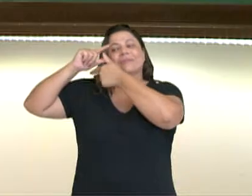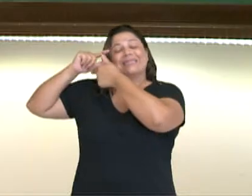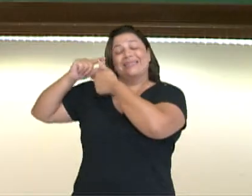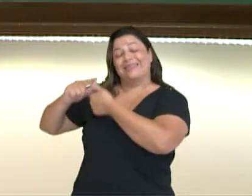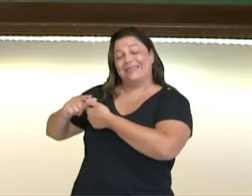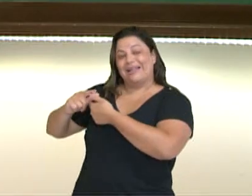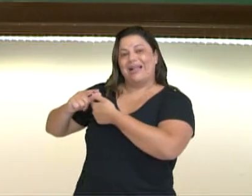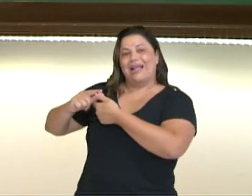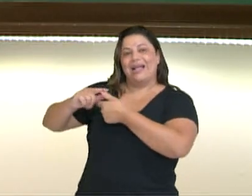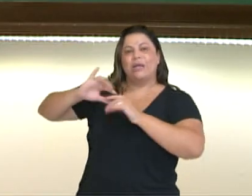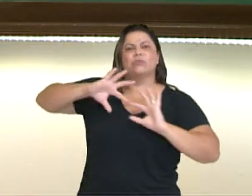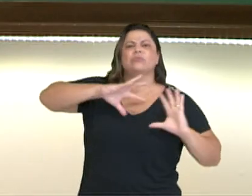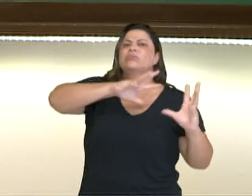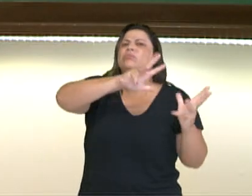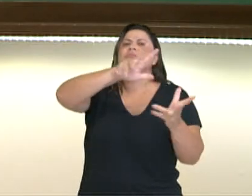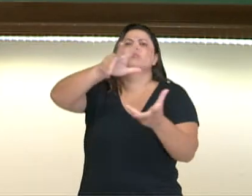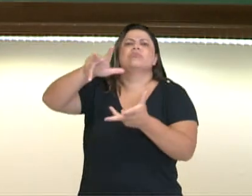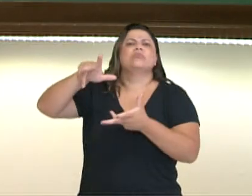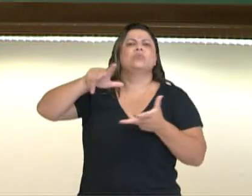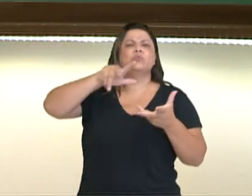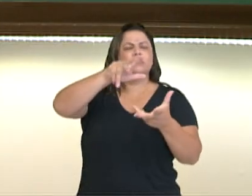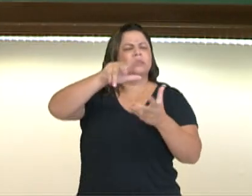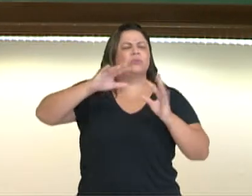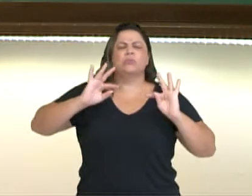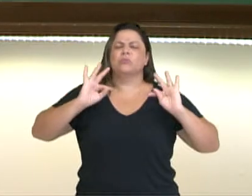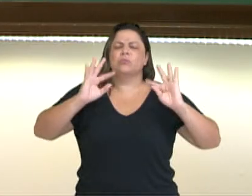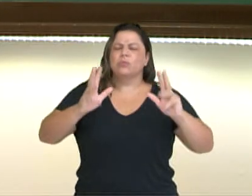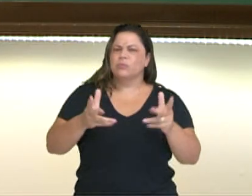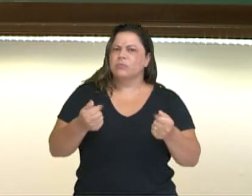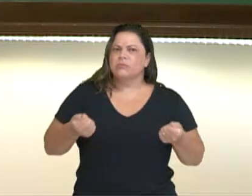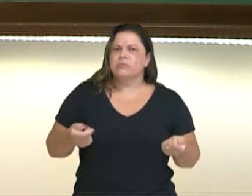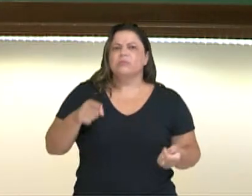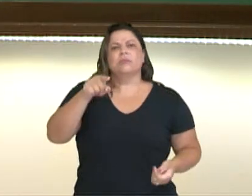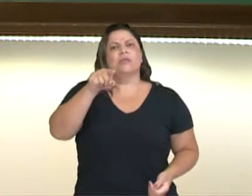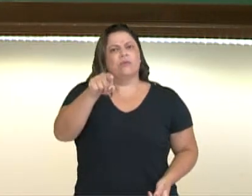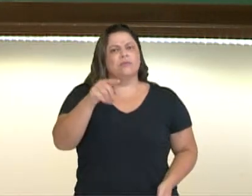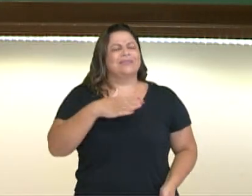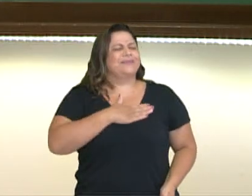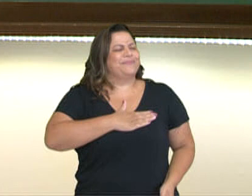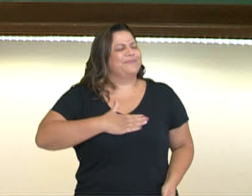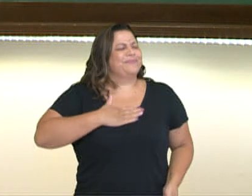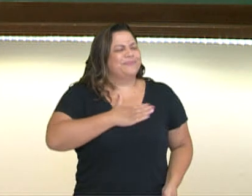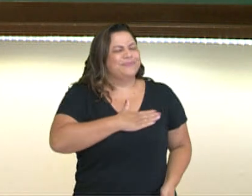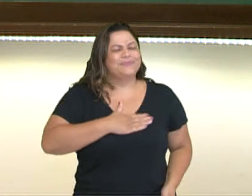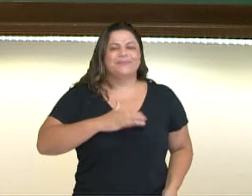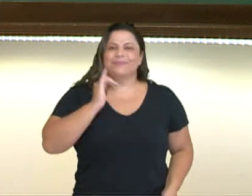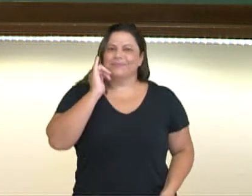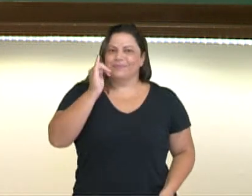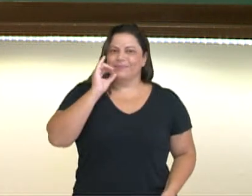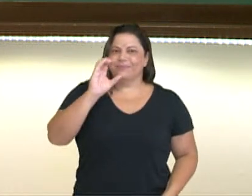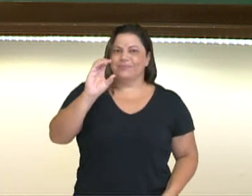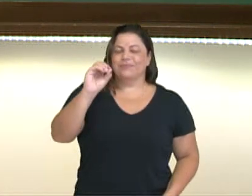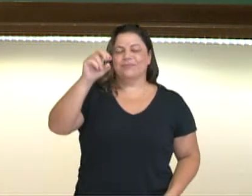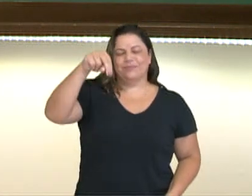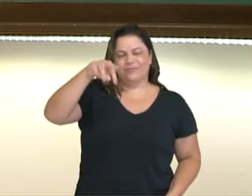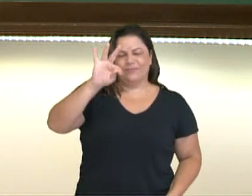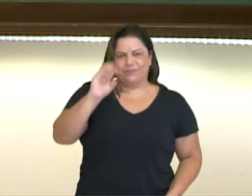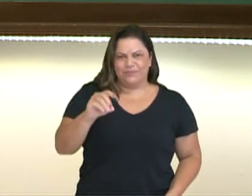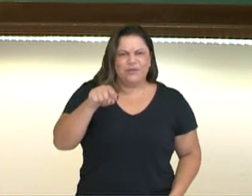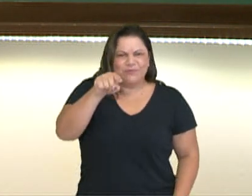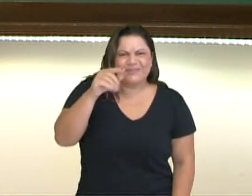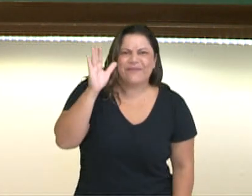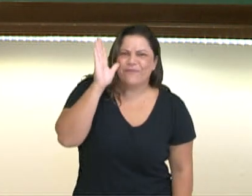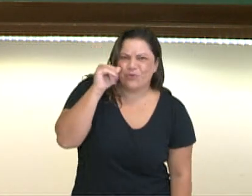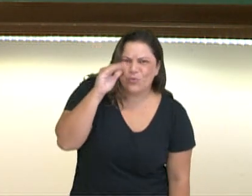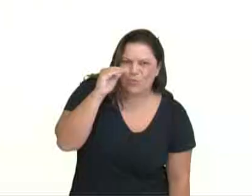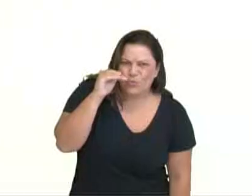tema universal. E isso é importante para você que gosta de ler um conto. Você ficou curioso para ler mais